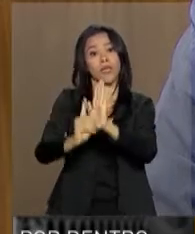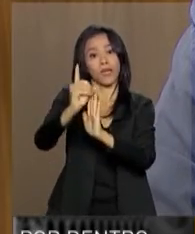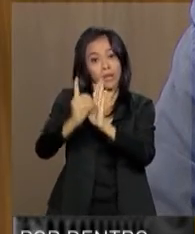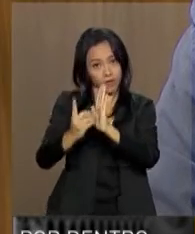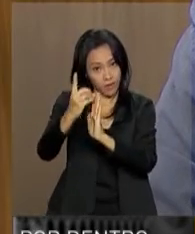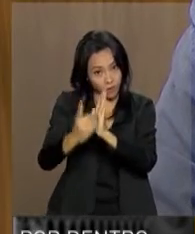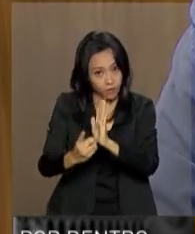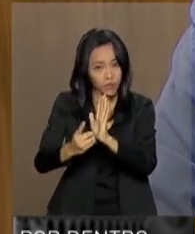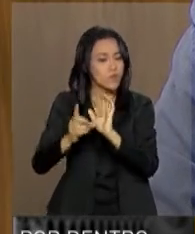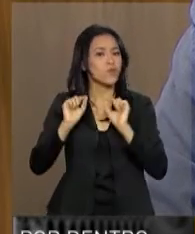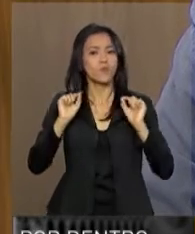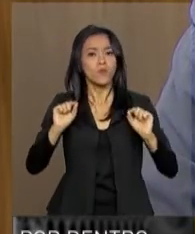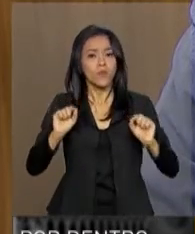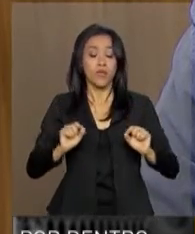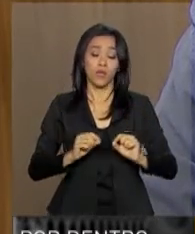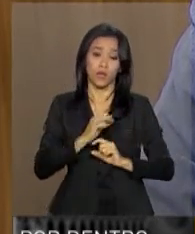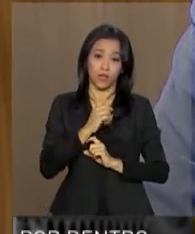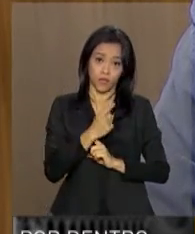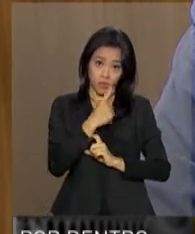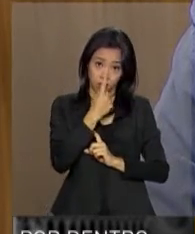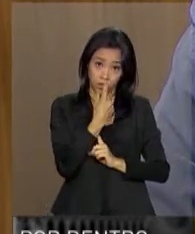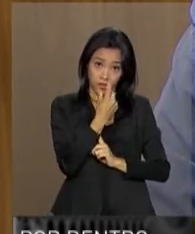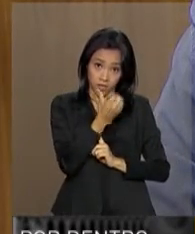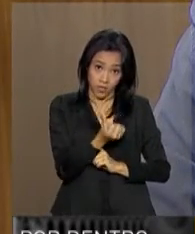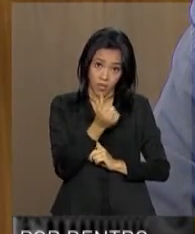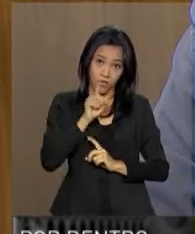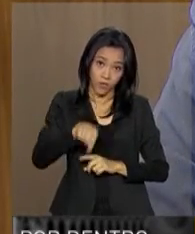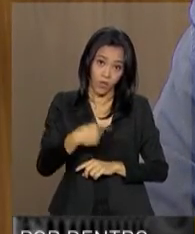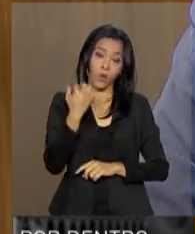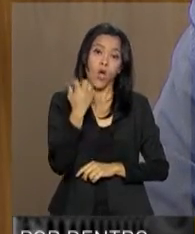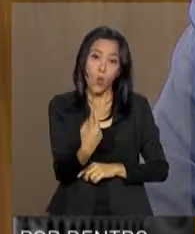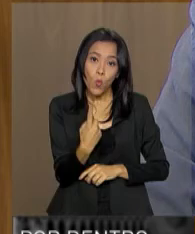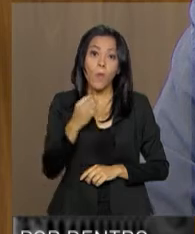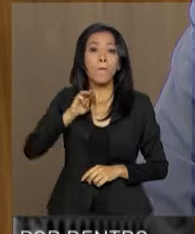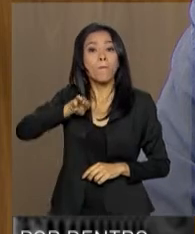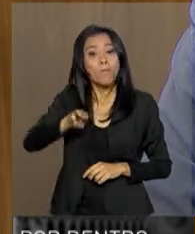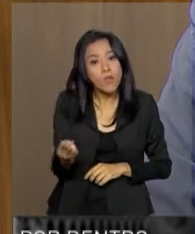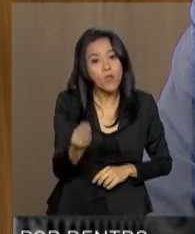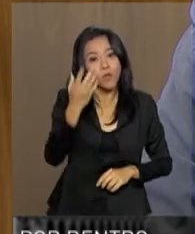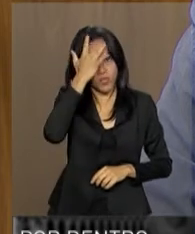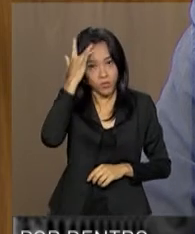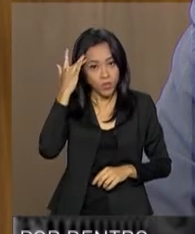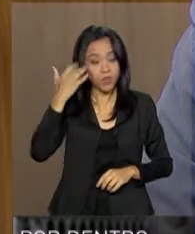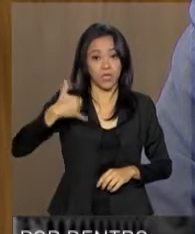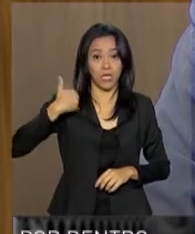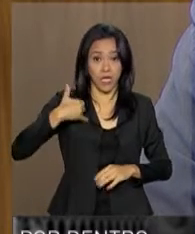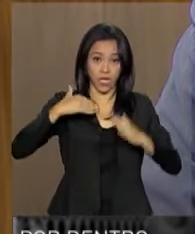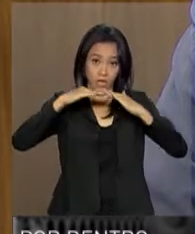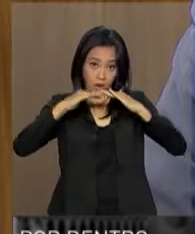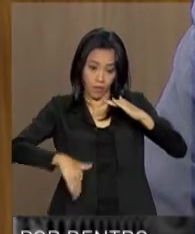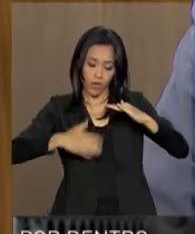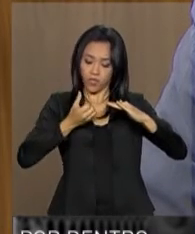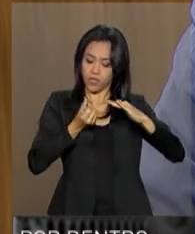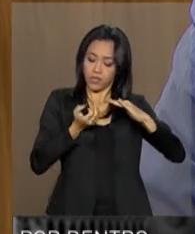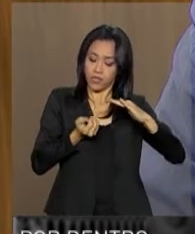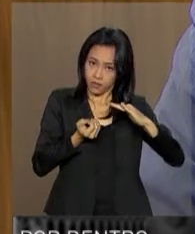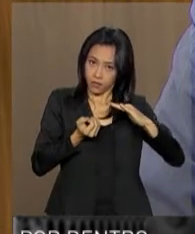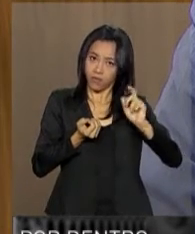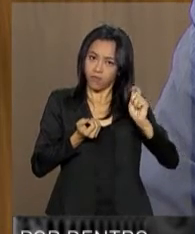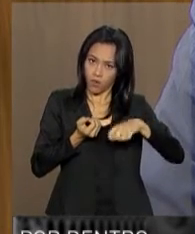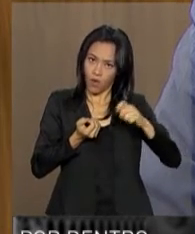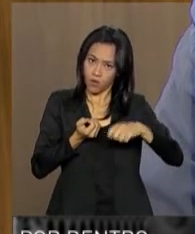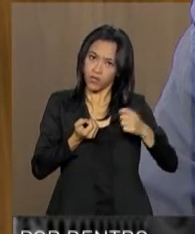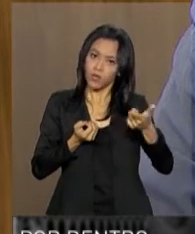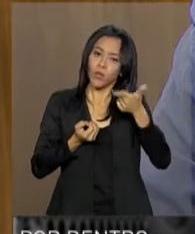foi de 16,1 milhões de cortes de cotistas que têm idade abaixo de 60 anos também possam se beneficiar